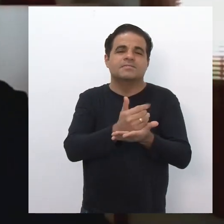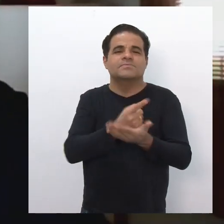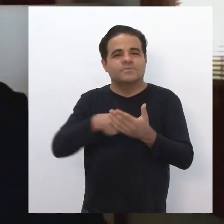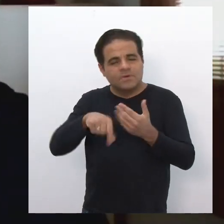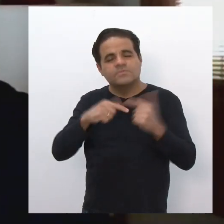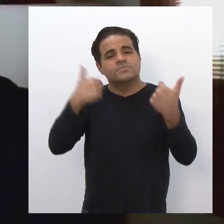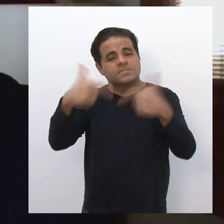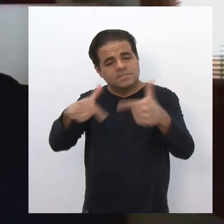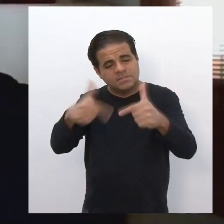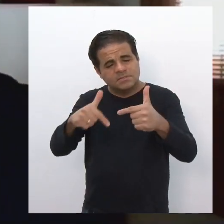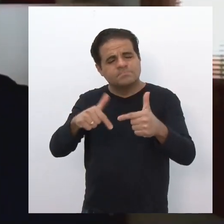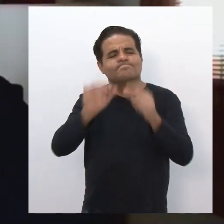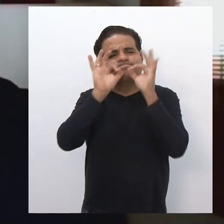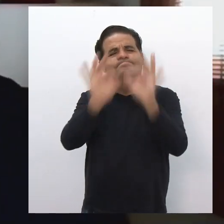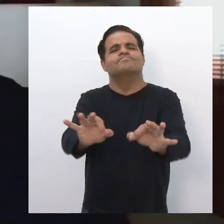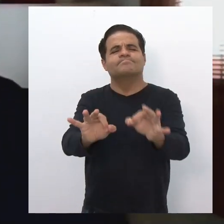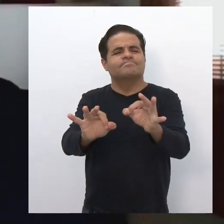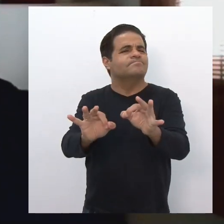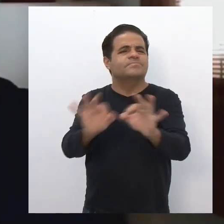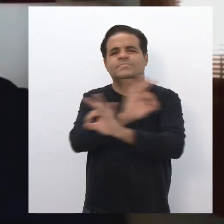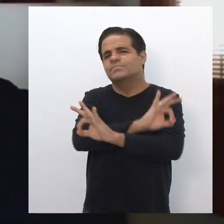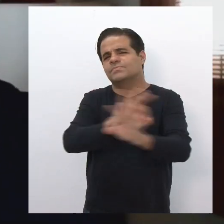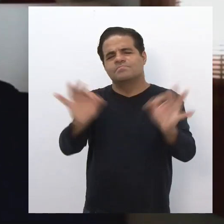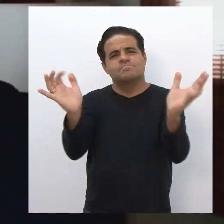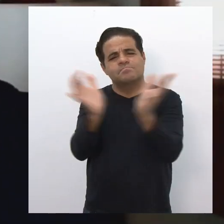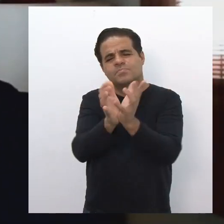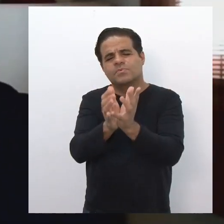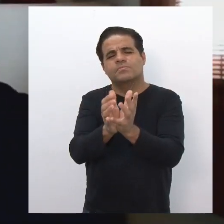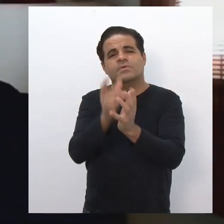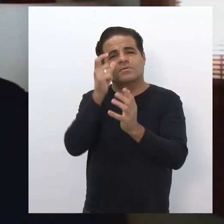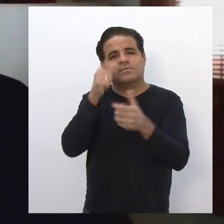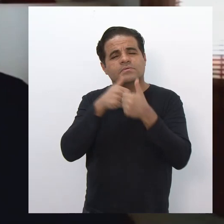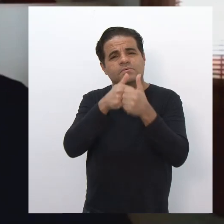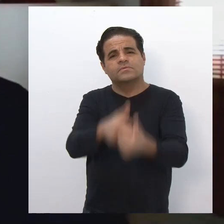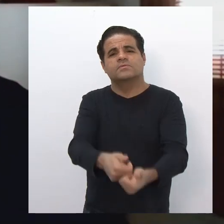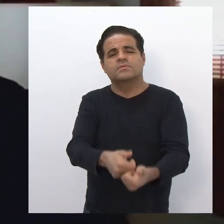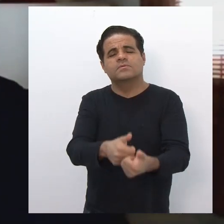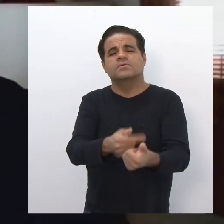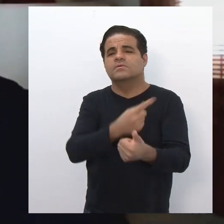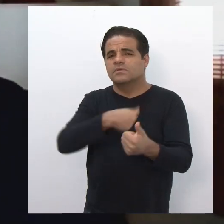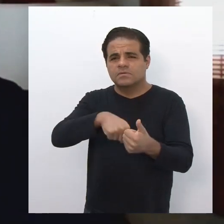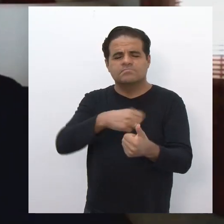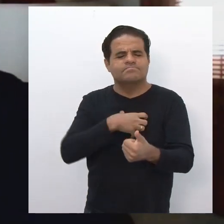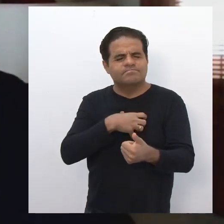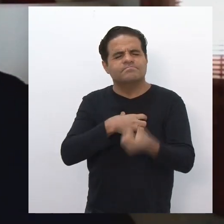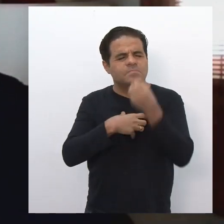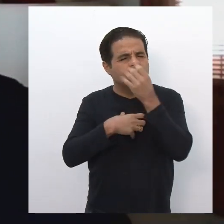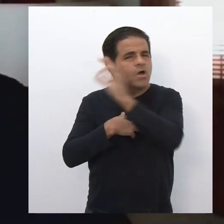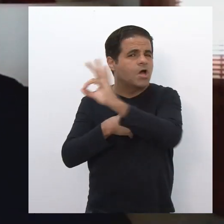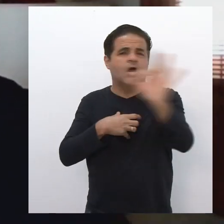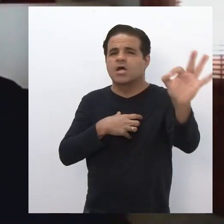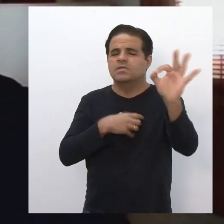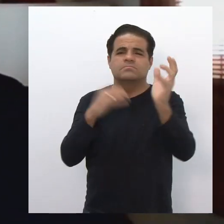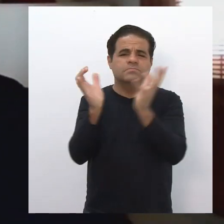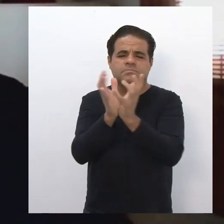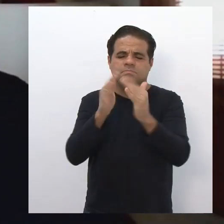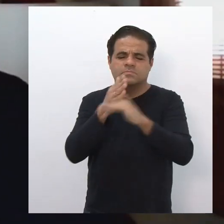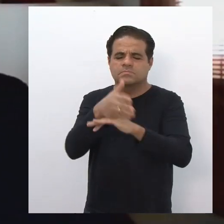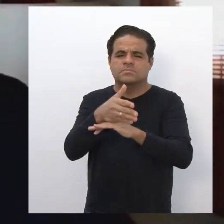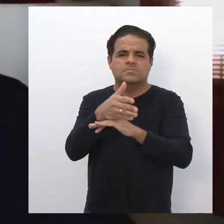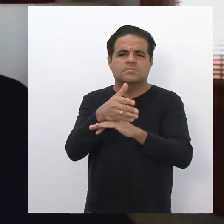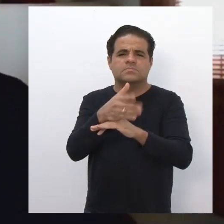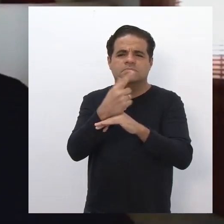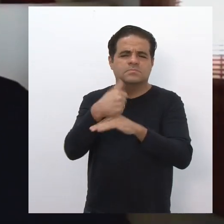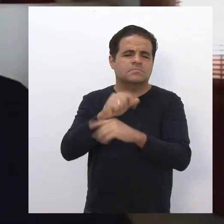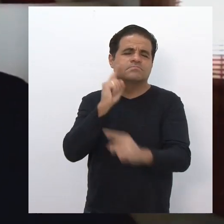nosso trabalho e, com certeza, a do público que nos assiste. A gente está com um público grande hoje aí participando do